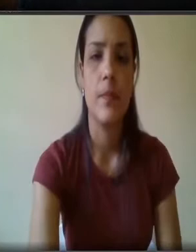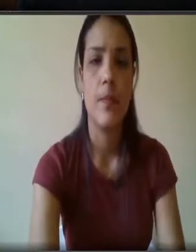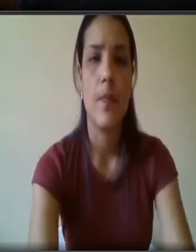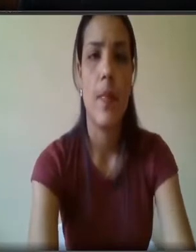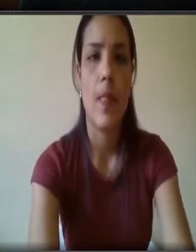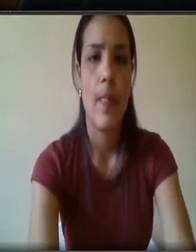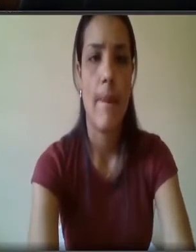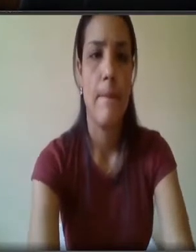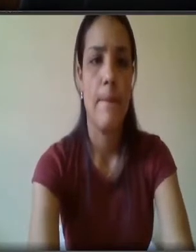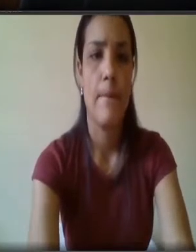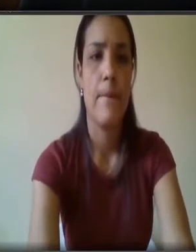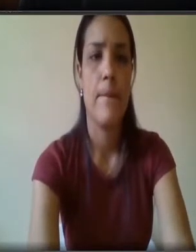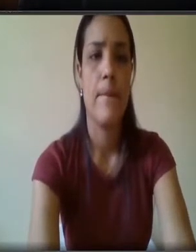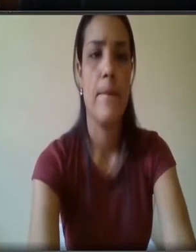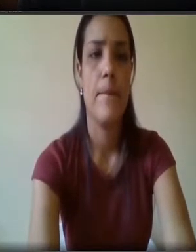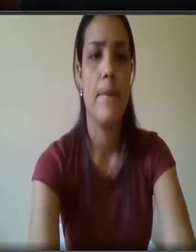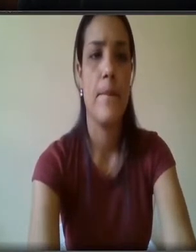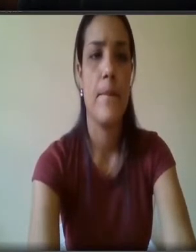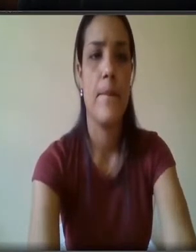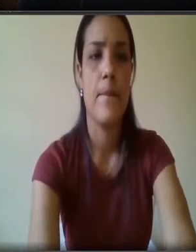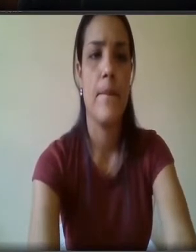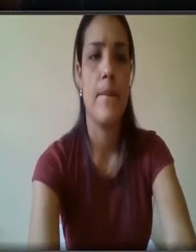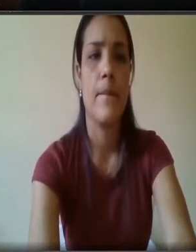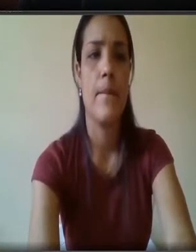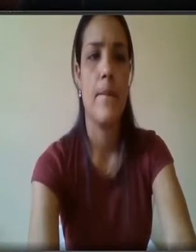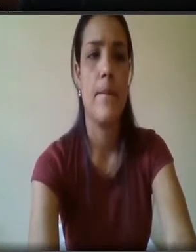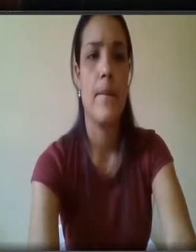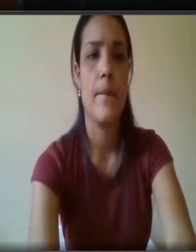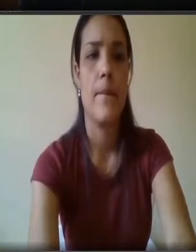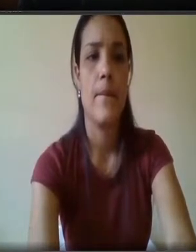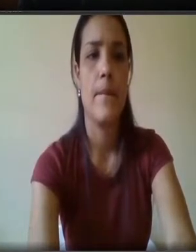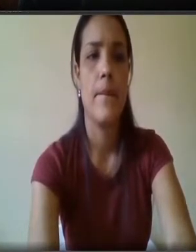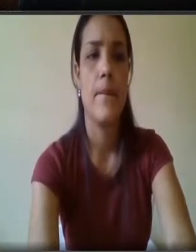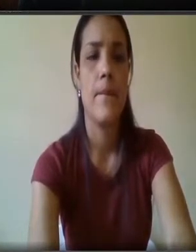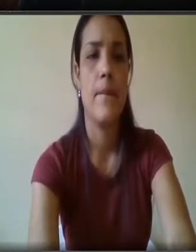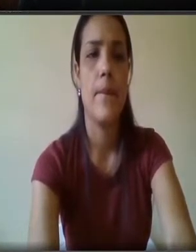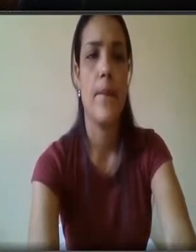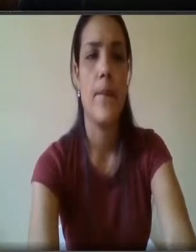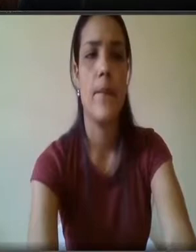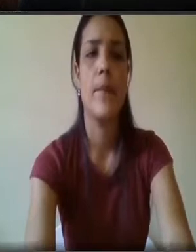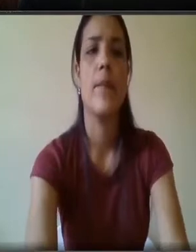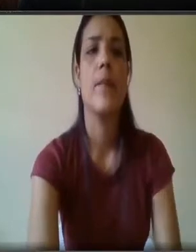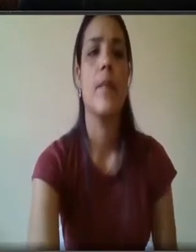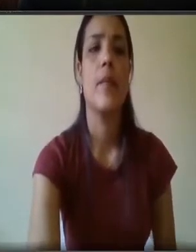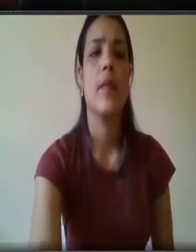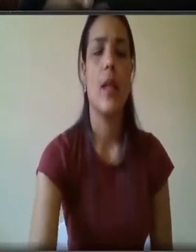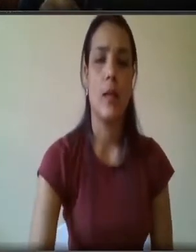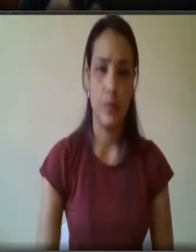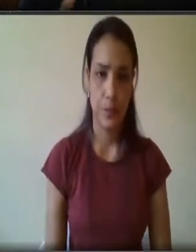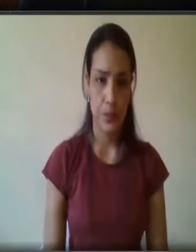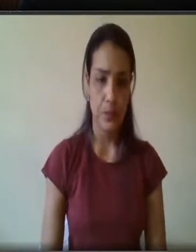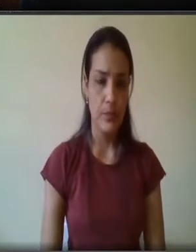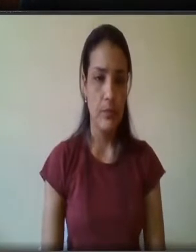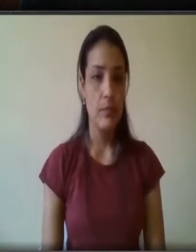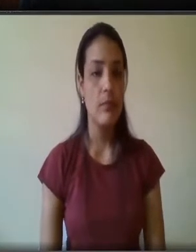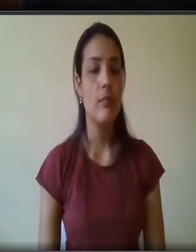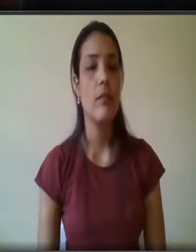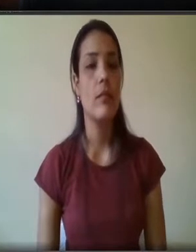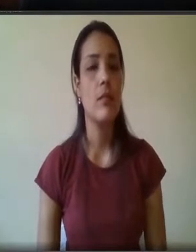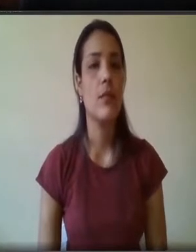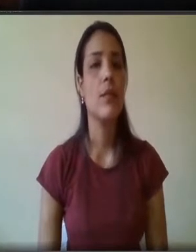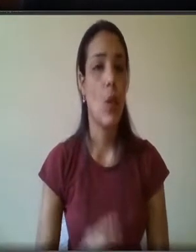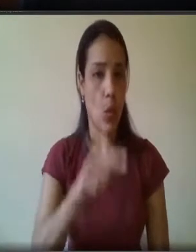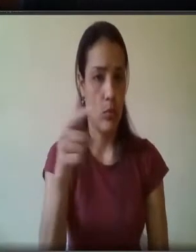Enem 2009, é outra questãozinha aí para vocês, o gabarito está aí. O interessante dessa